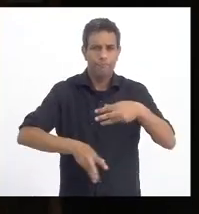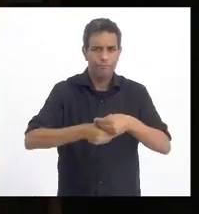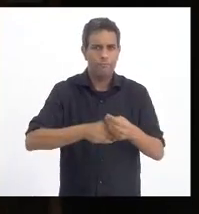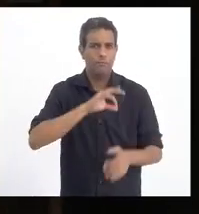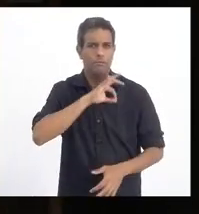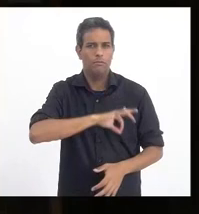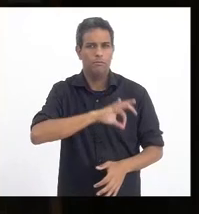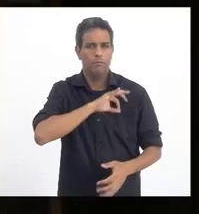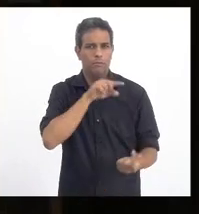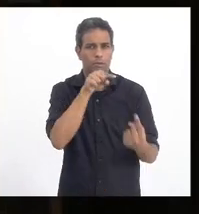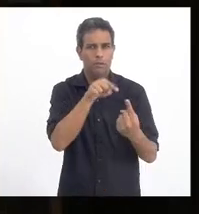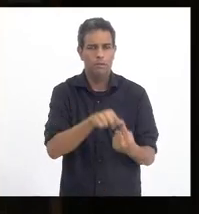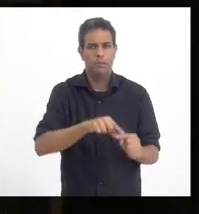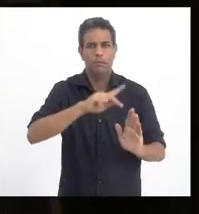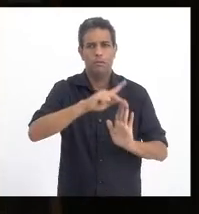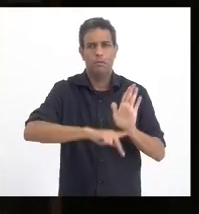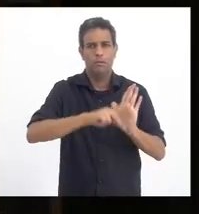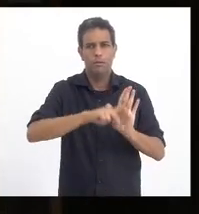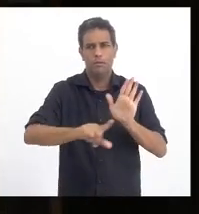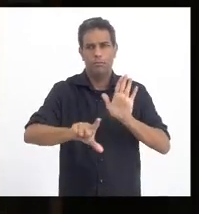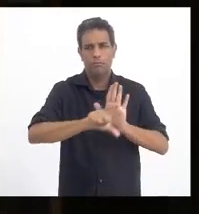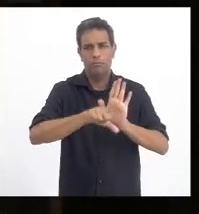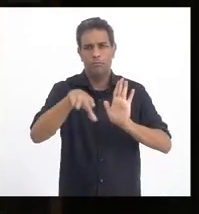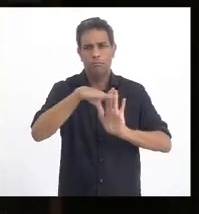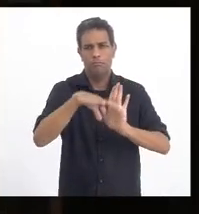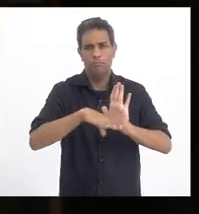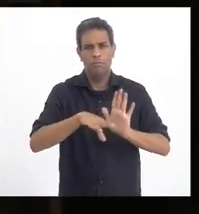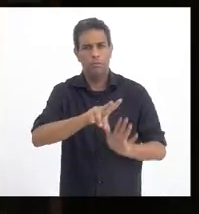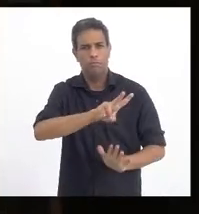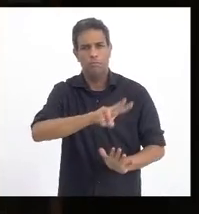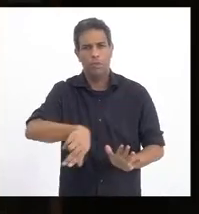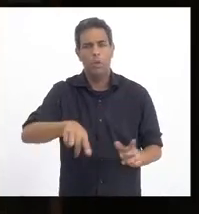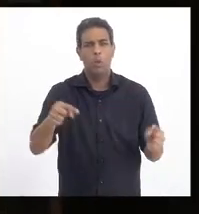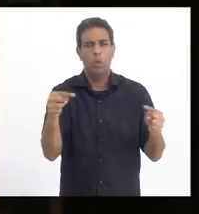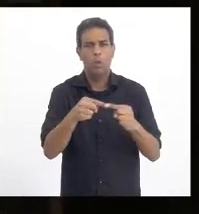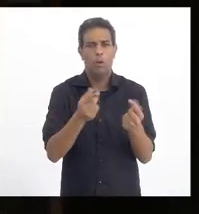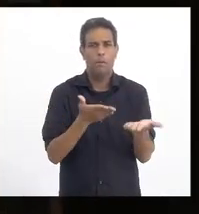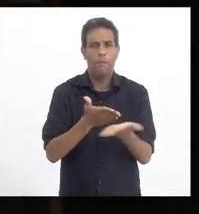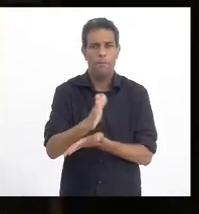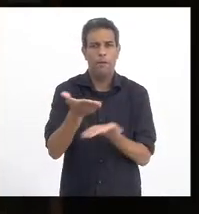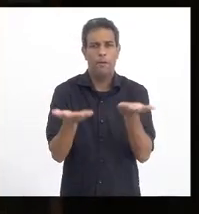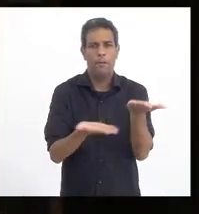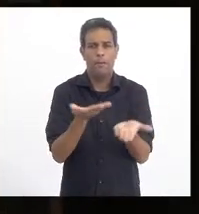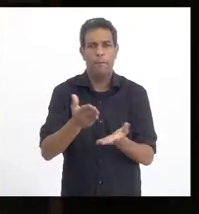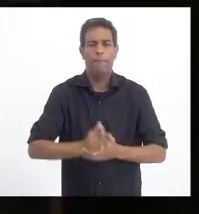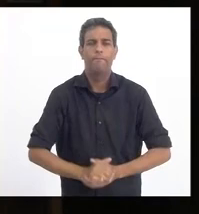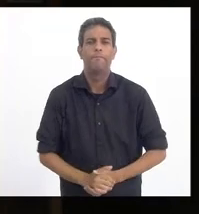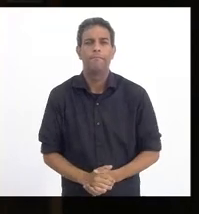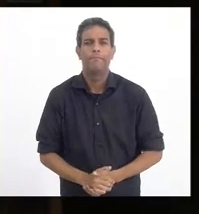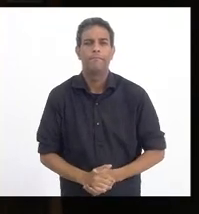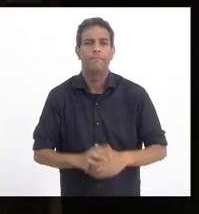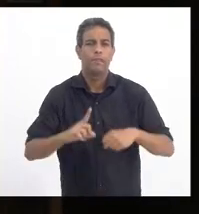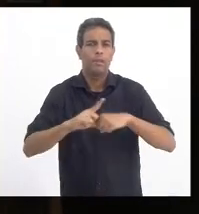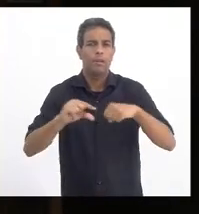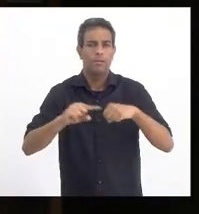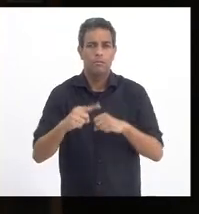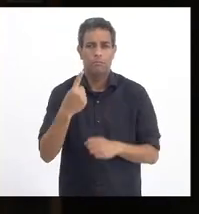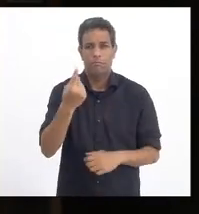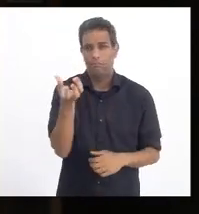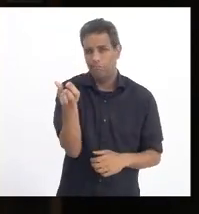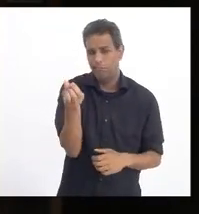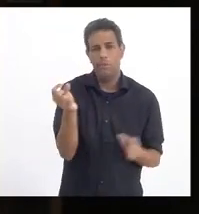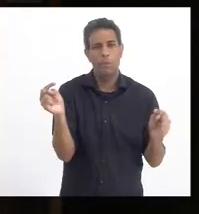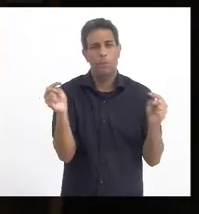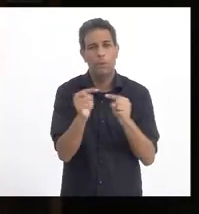que estão aqui na no projeto de lei não incidirão se for aprovado dessa forma e o artigo 16